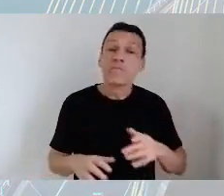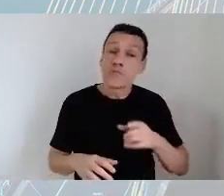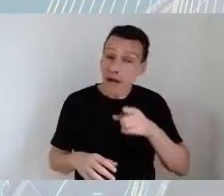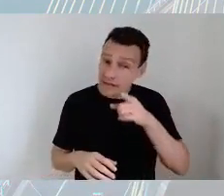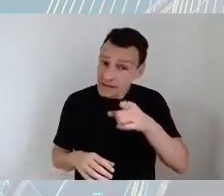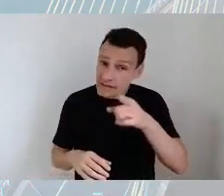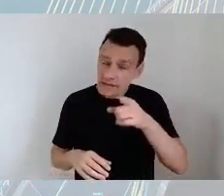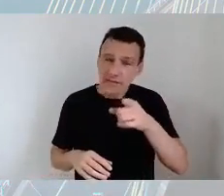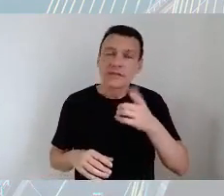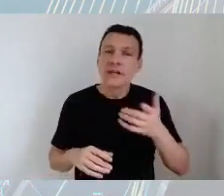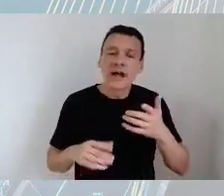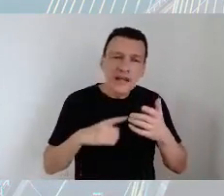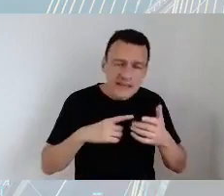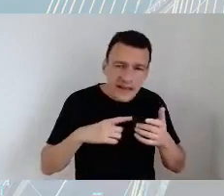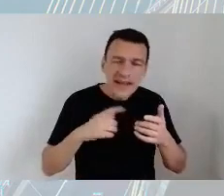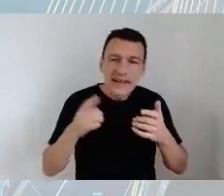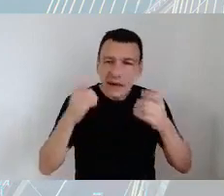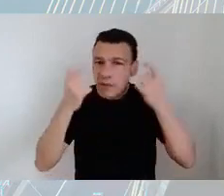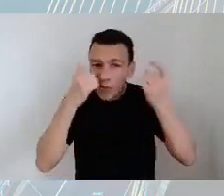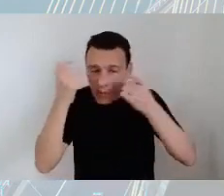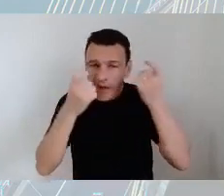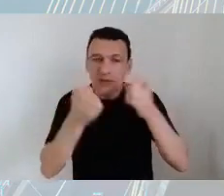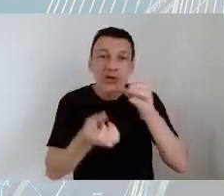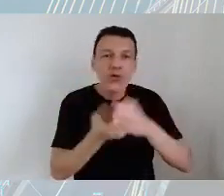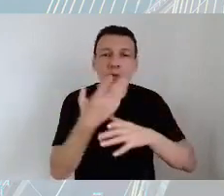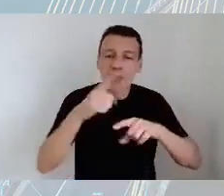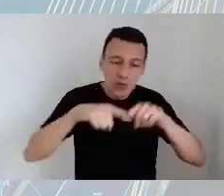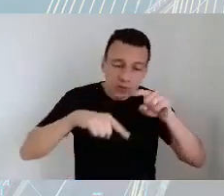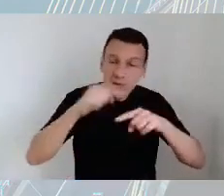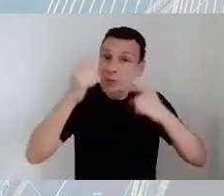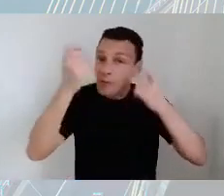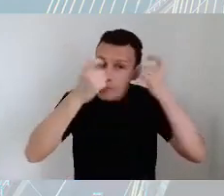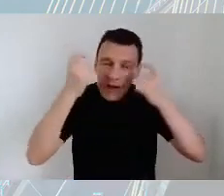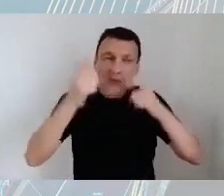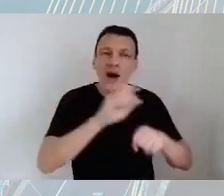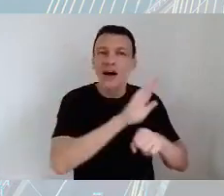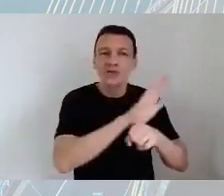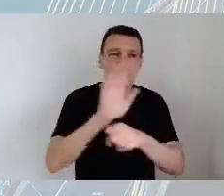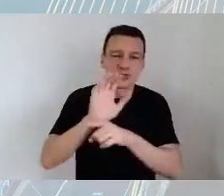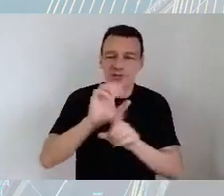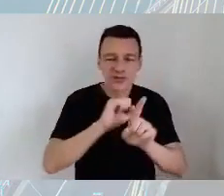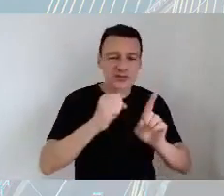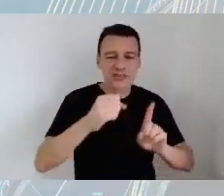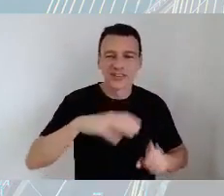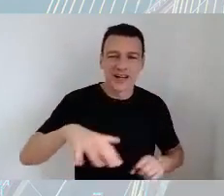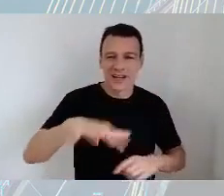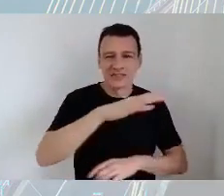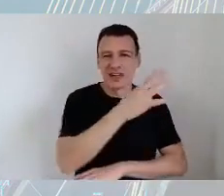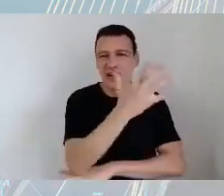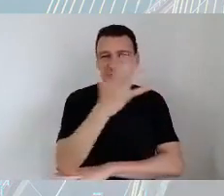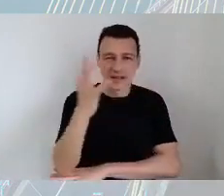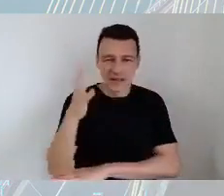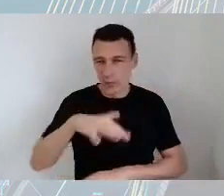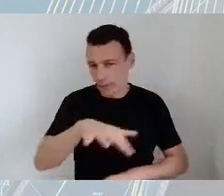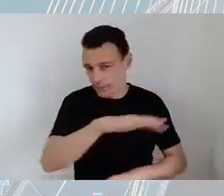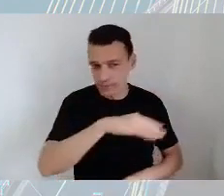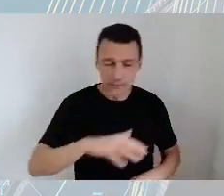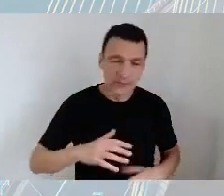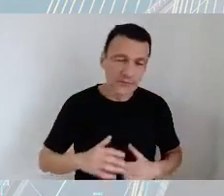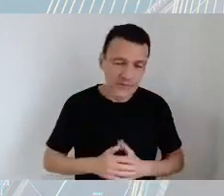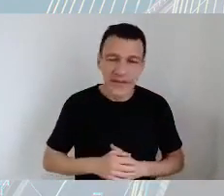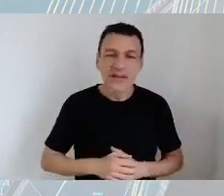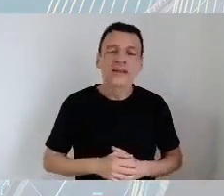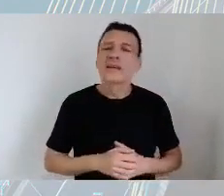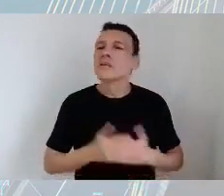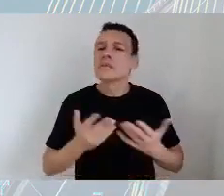impacto socioambiental. Mas antes de falar sobre esse impacto, eu queria contar que a nossa ideia é passar para vocês quais foram os desafios